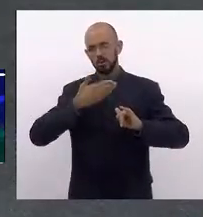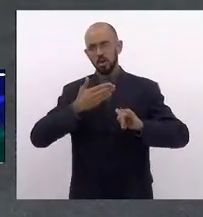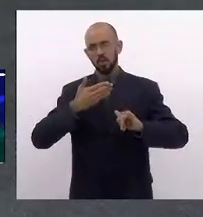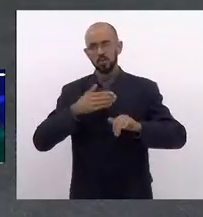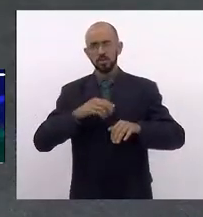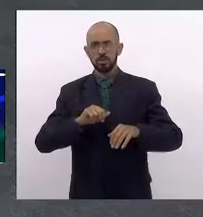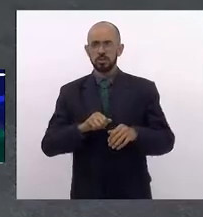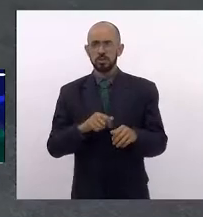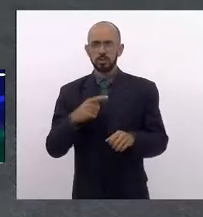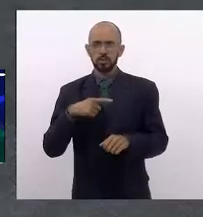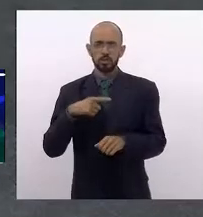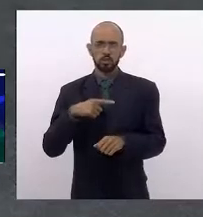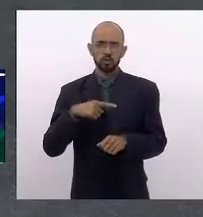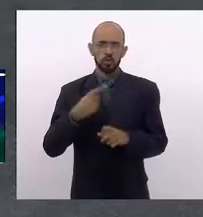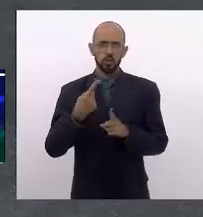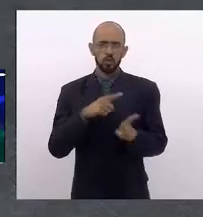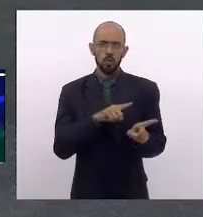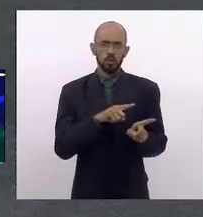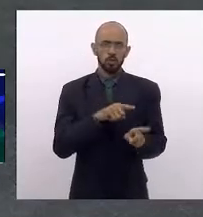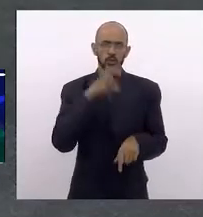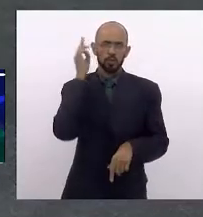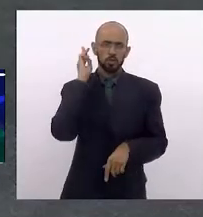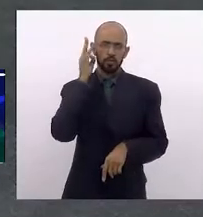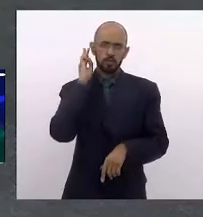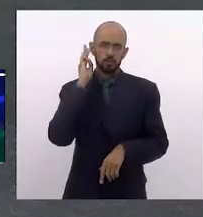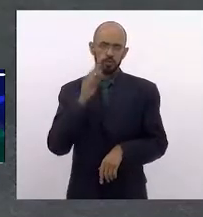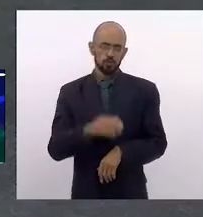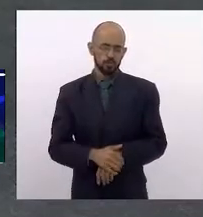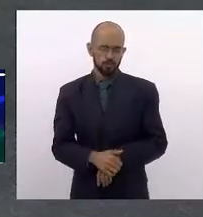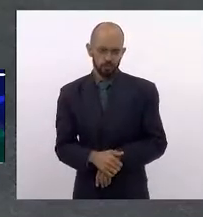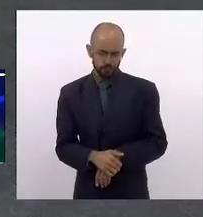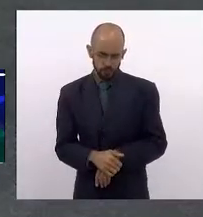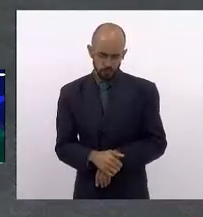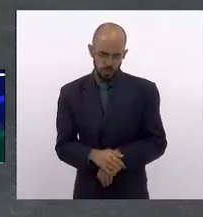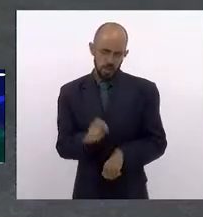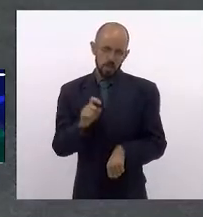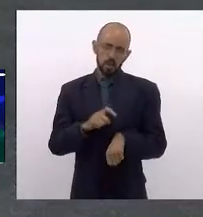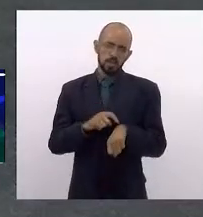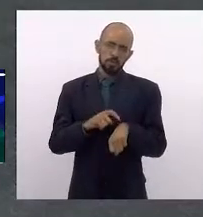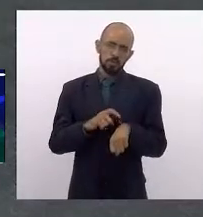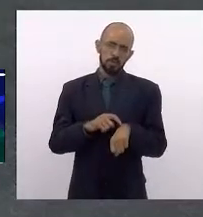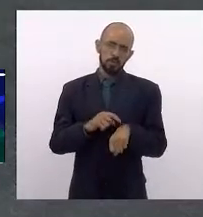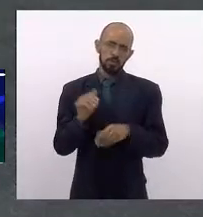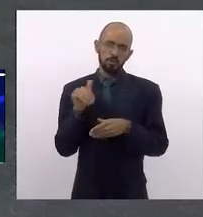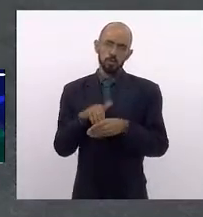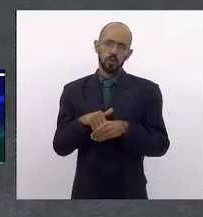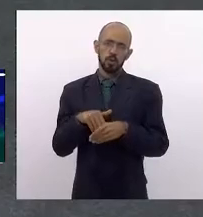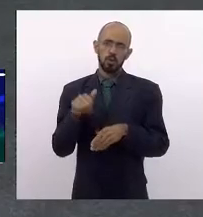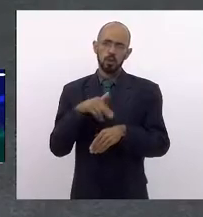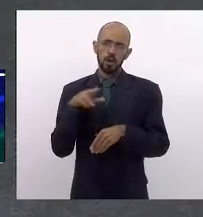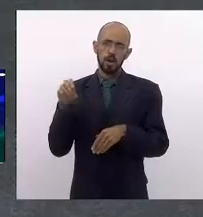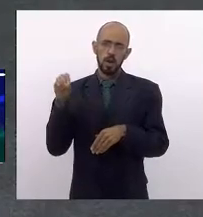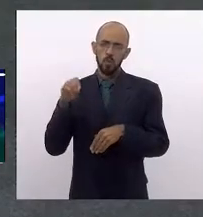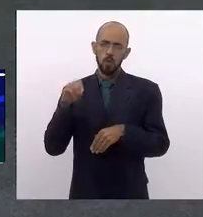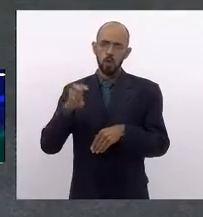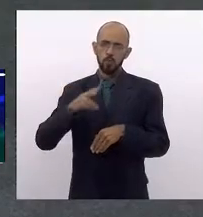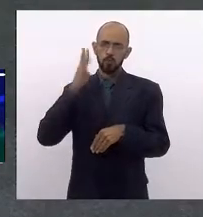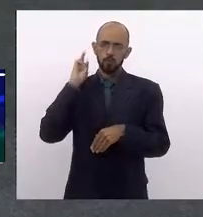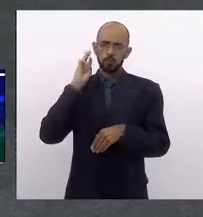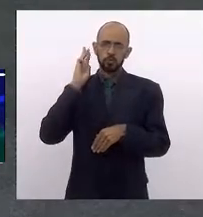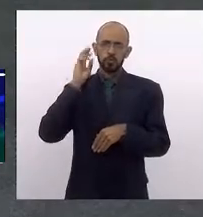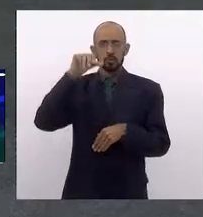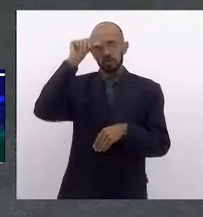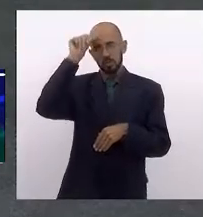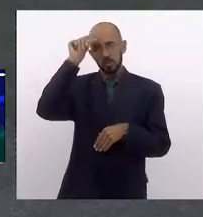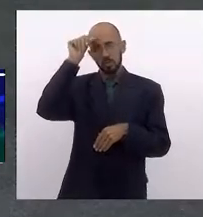contundentes que tinha contra o governador serviço bom Então nesse momento achamos botando não as contas do serviço e não as contas